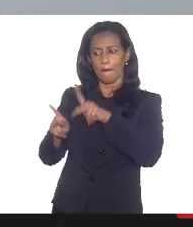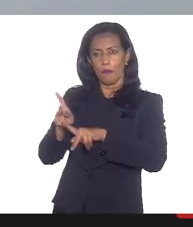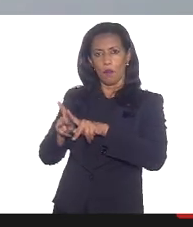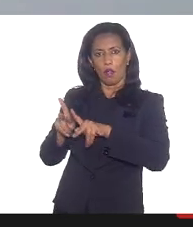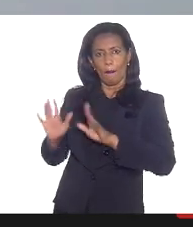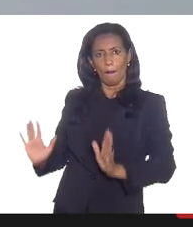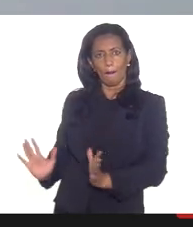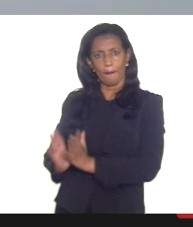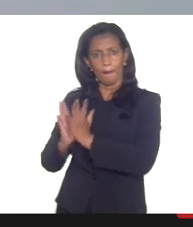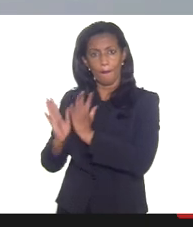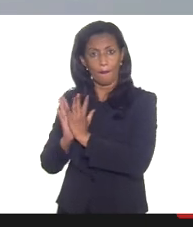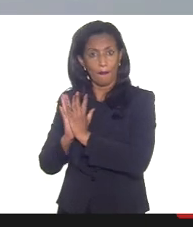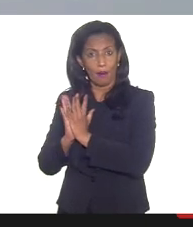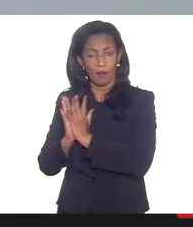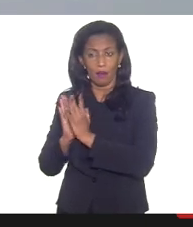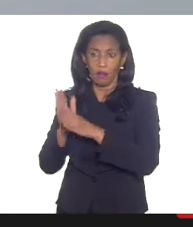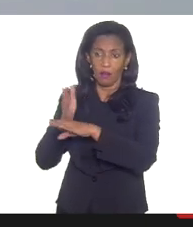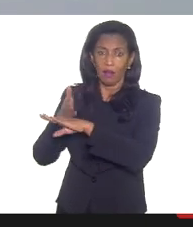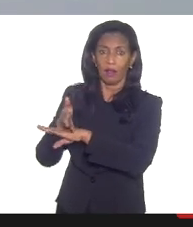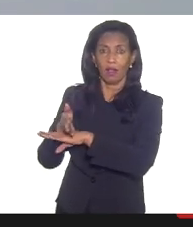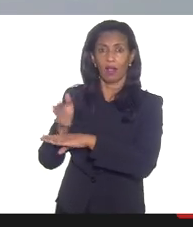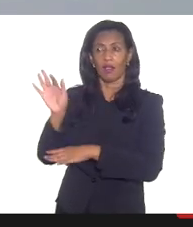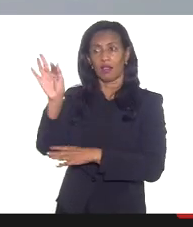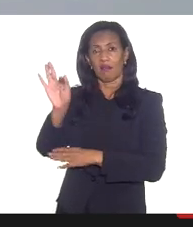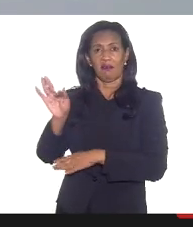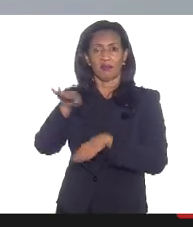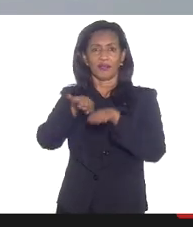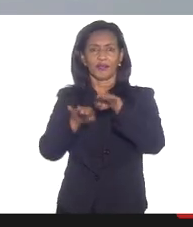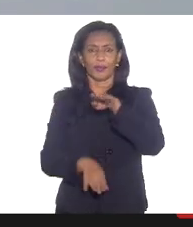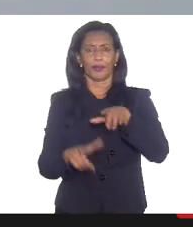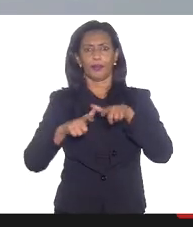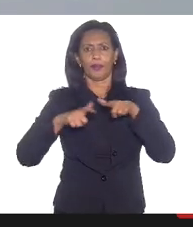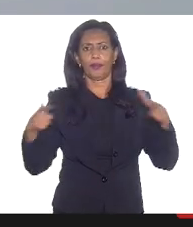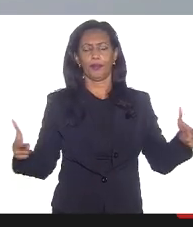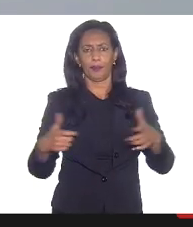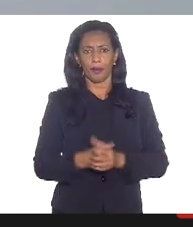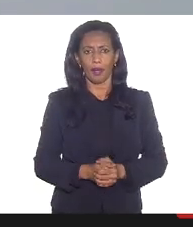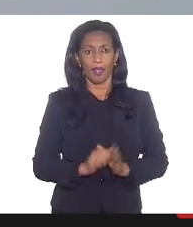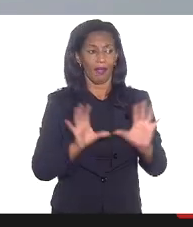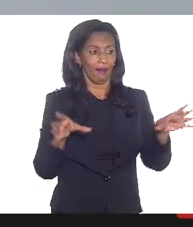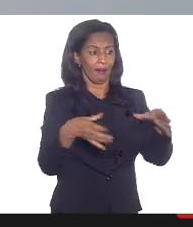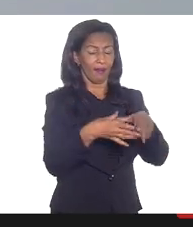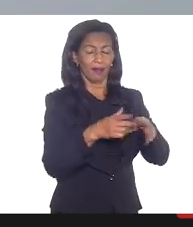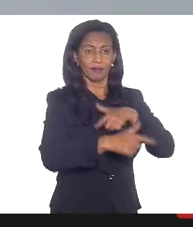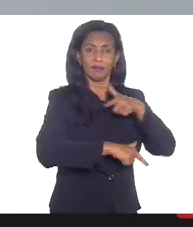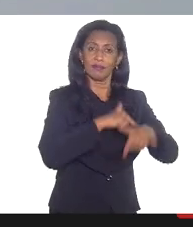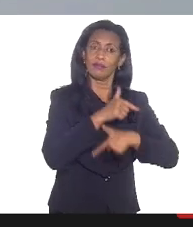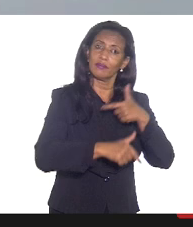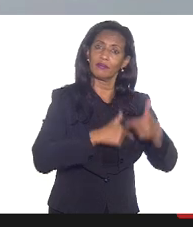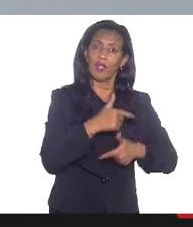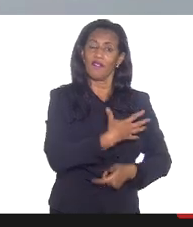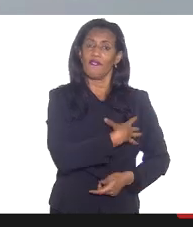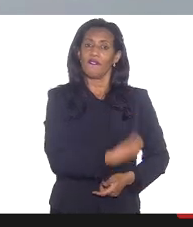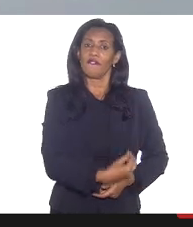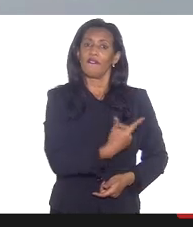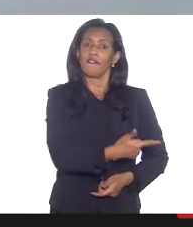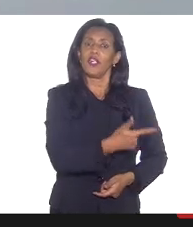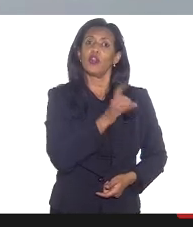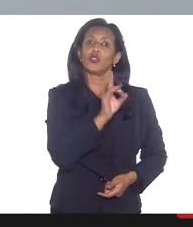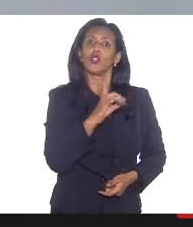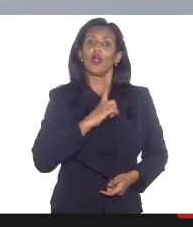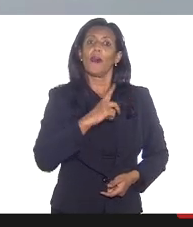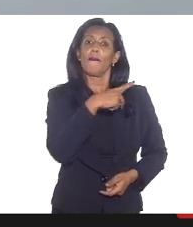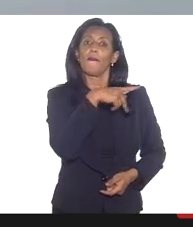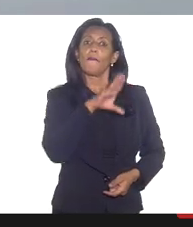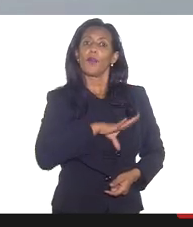renda na universidade, aumentando a desigualdade. Os filhos da classe trabalhadora só vão ter português e matemática. Os